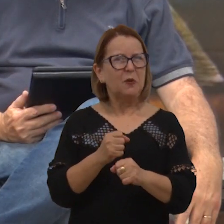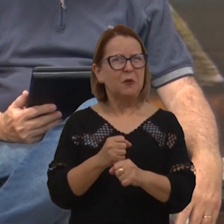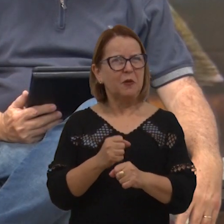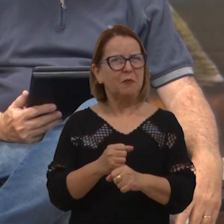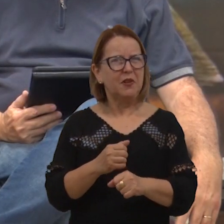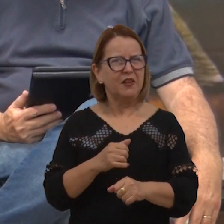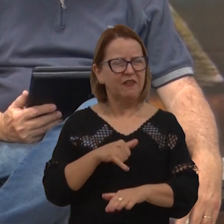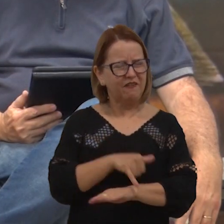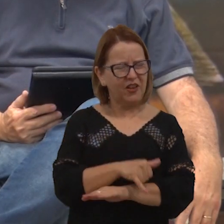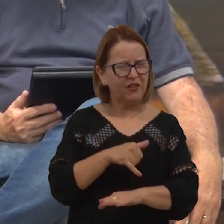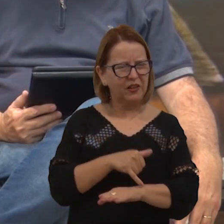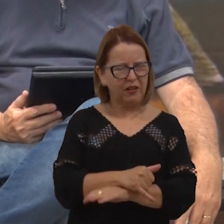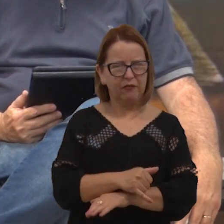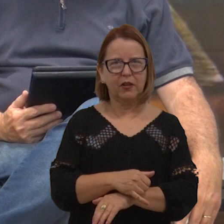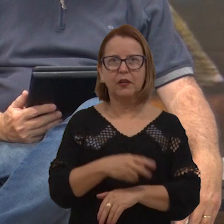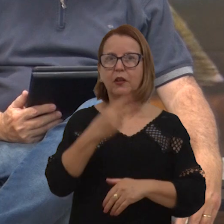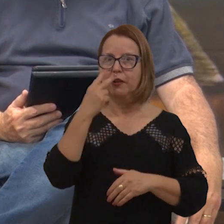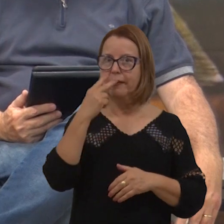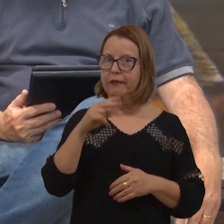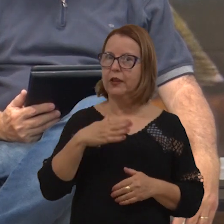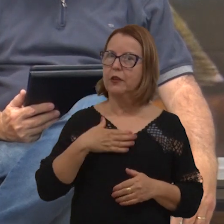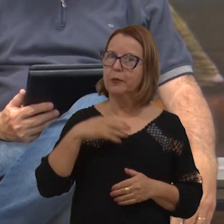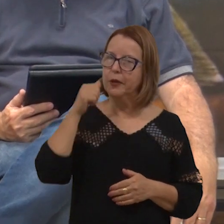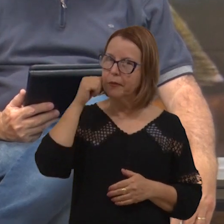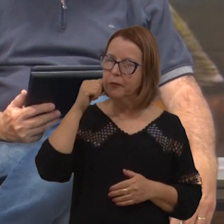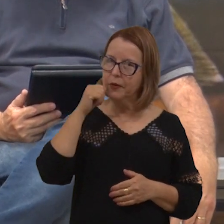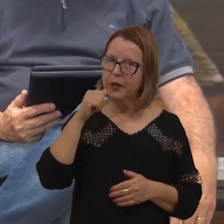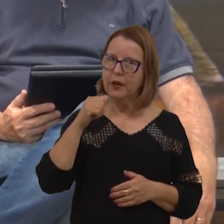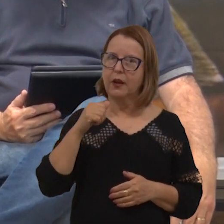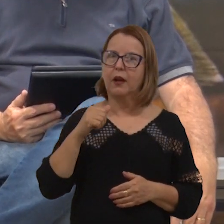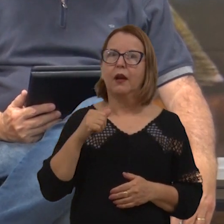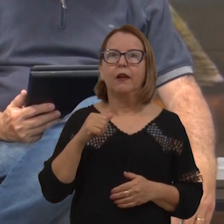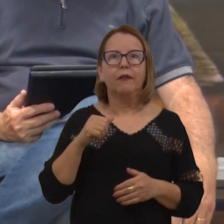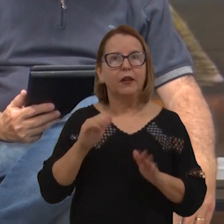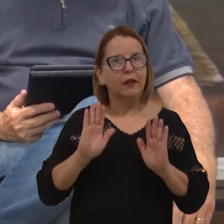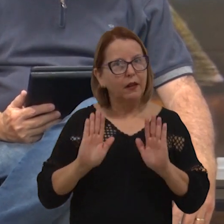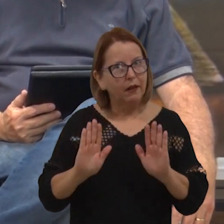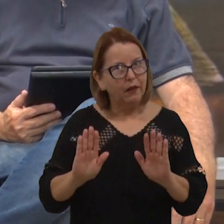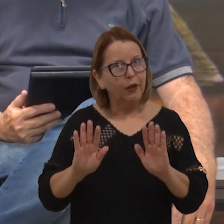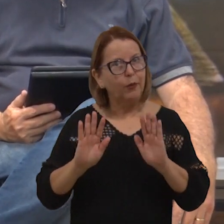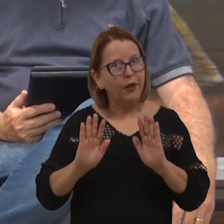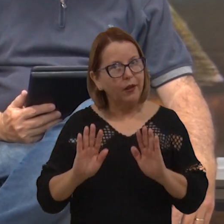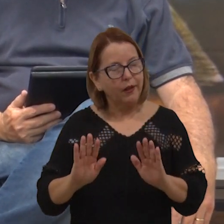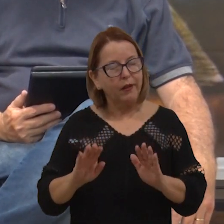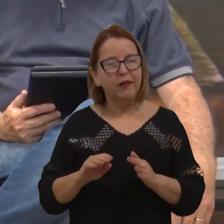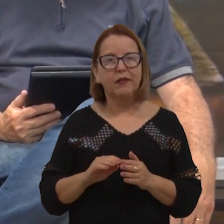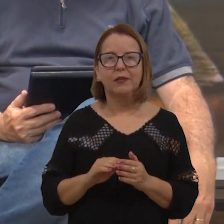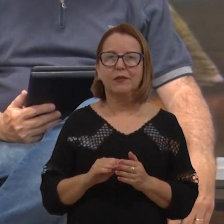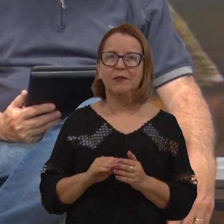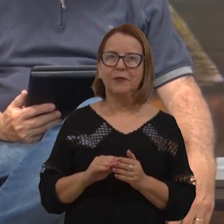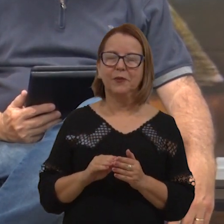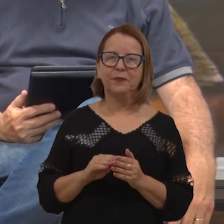eu falo, calma amor, isso vai fazer mal para você. Olha o que a pesquisa está dizendo.